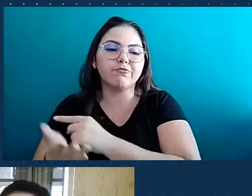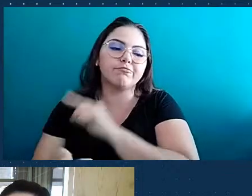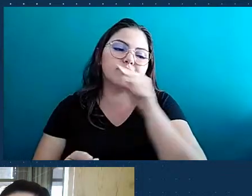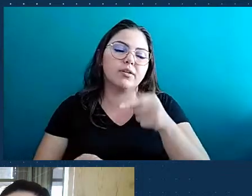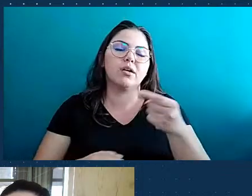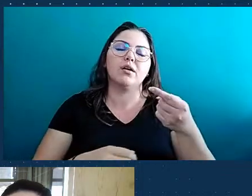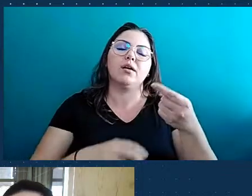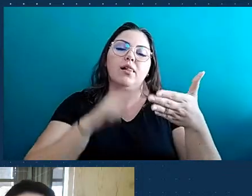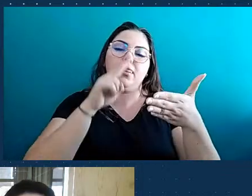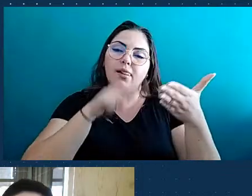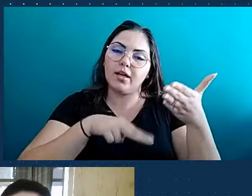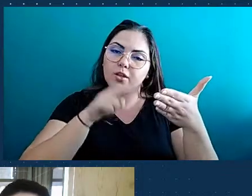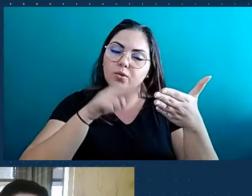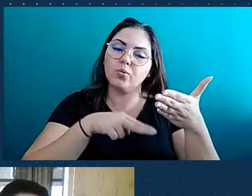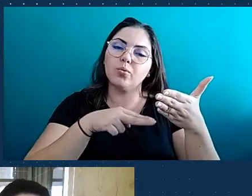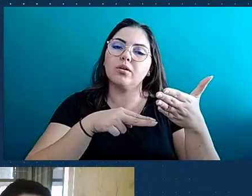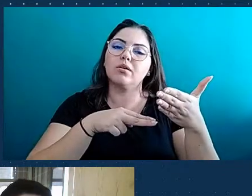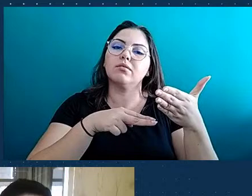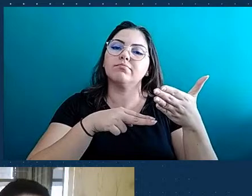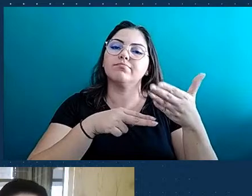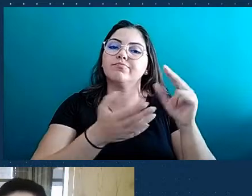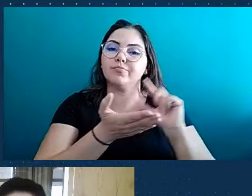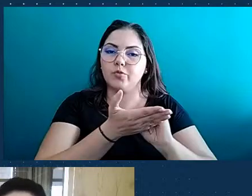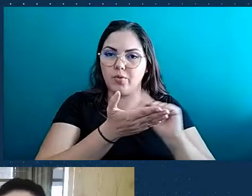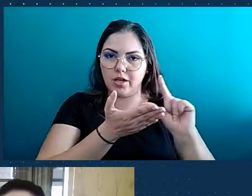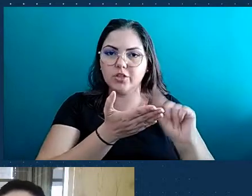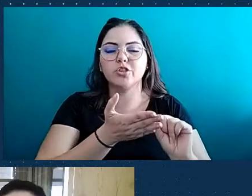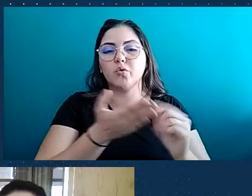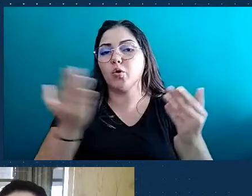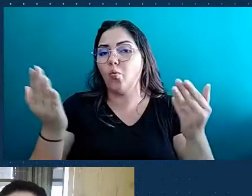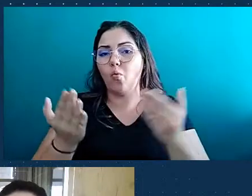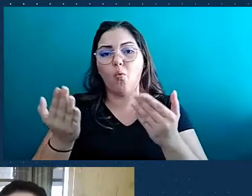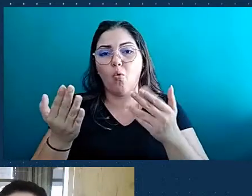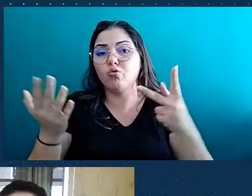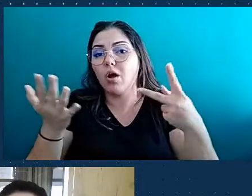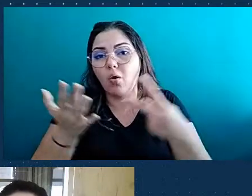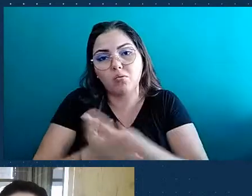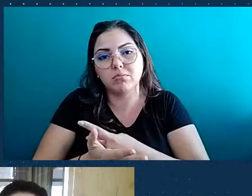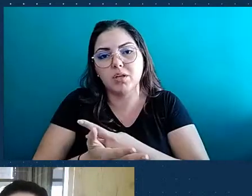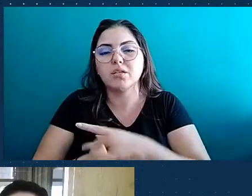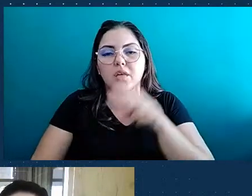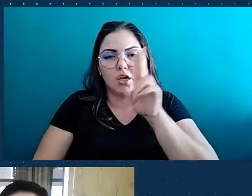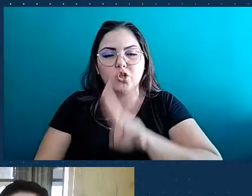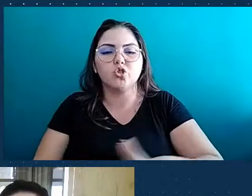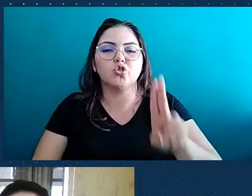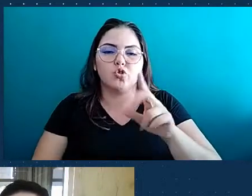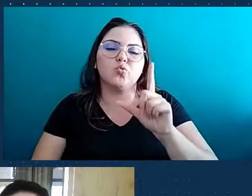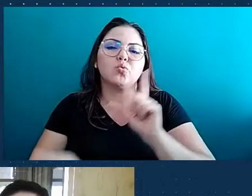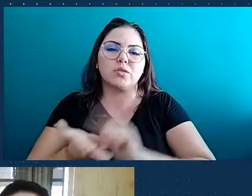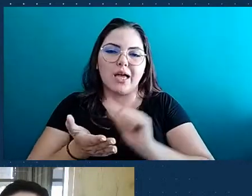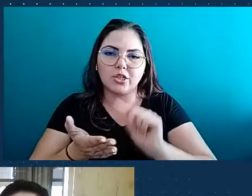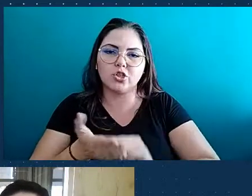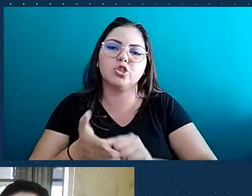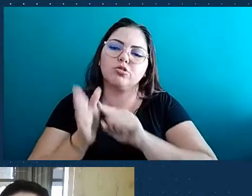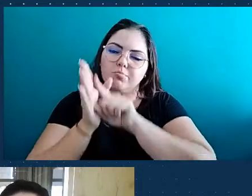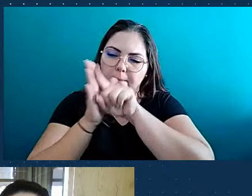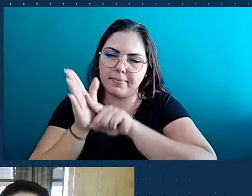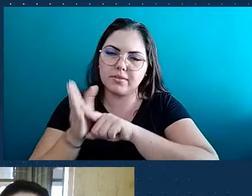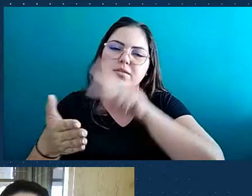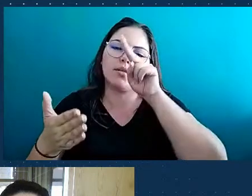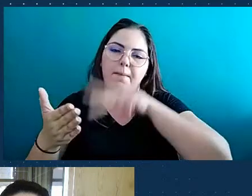é muito mais comum a gente estar utilizando artigos por causa dessa necessidade né, de velocidade da